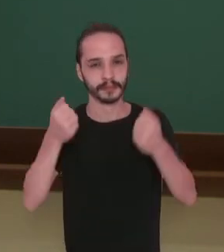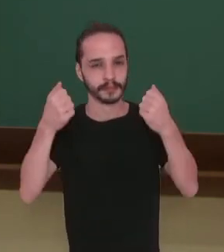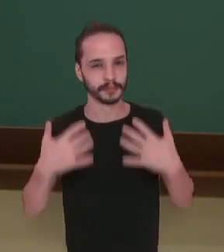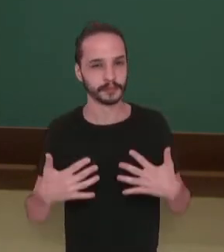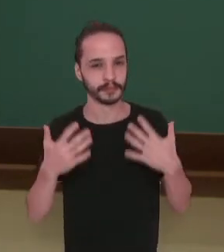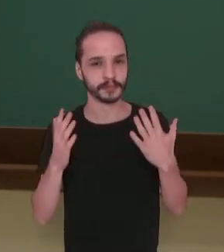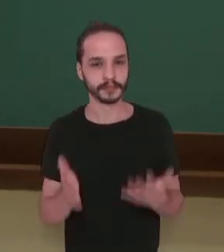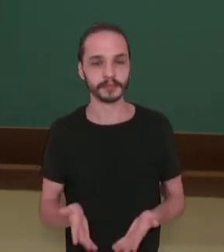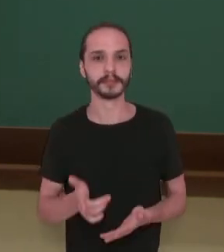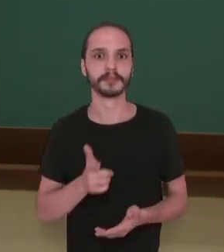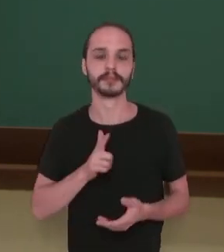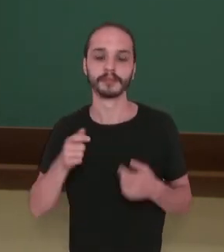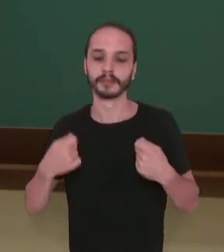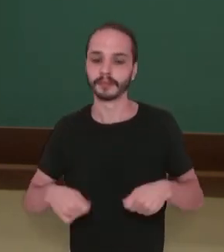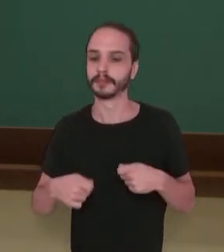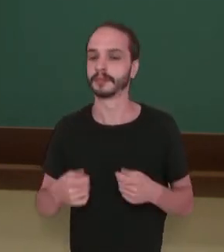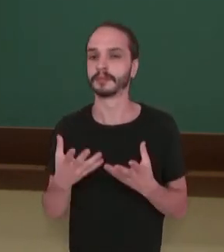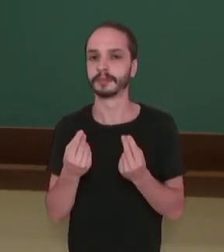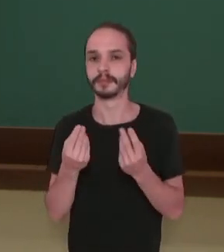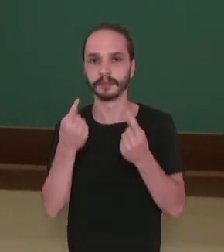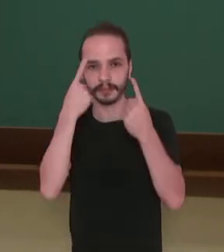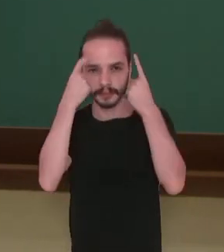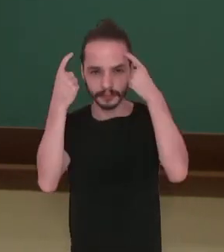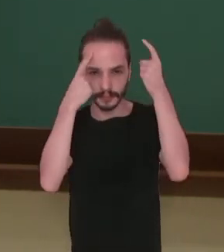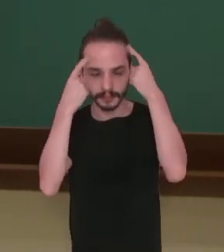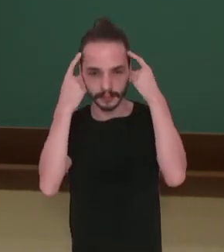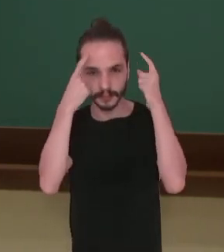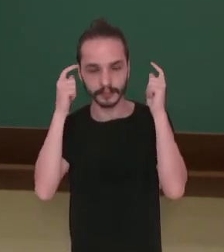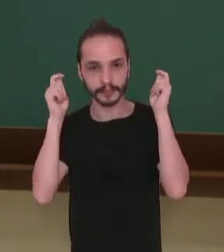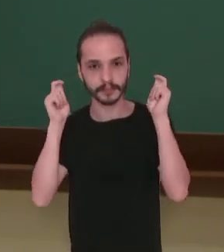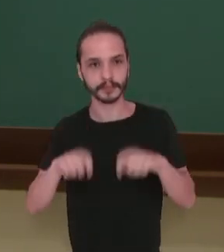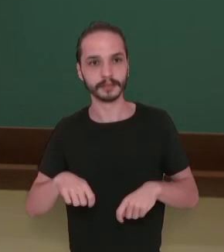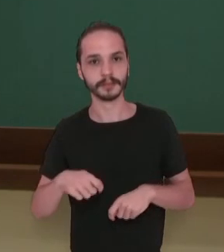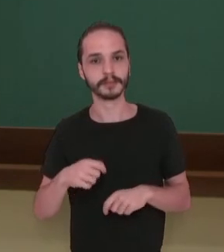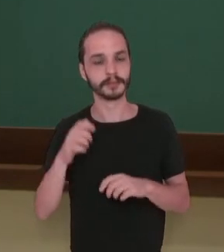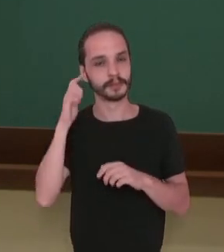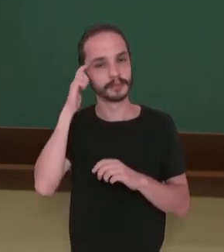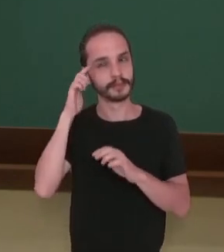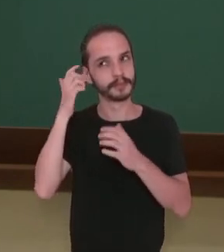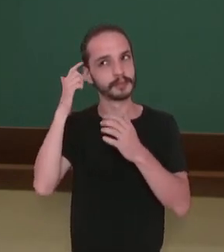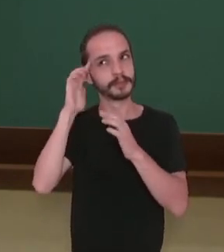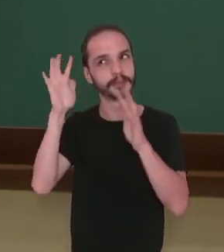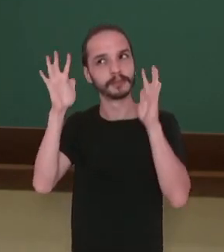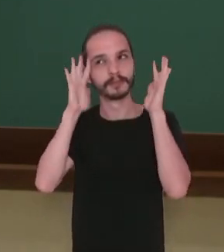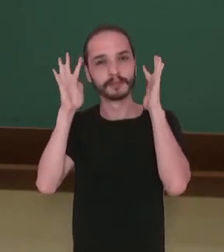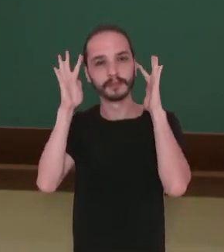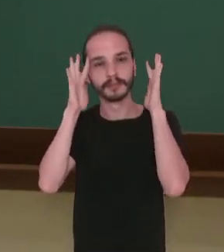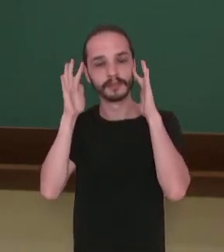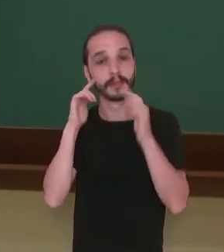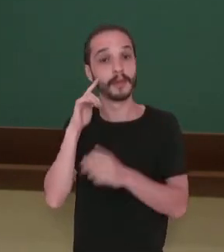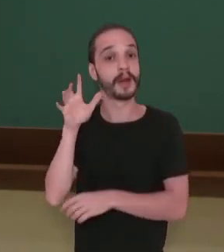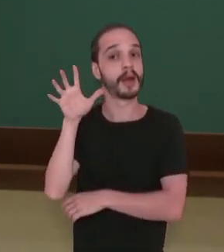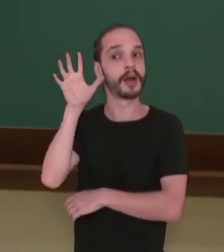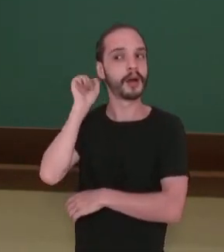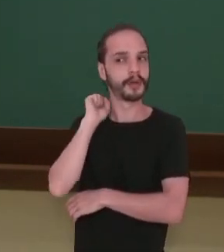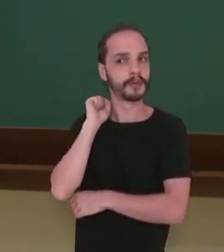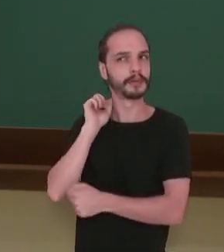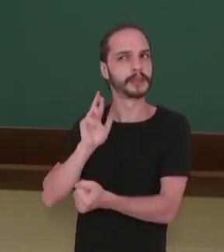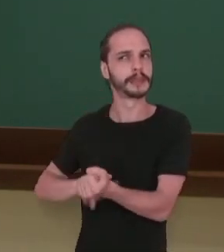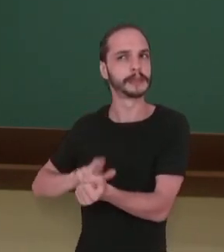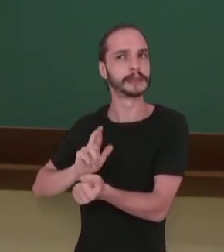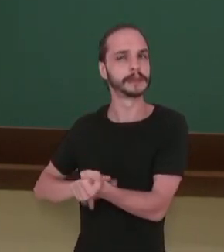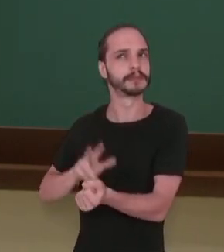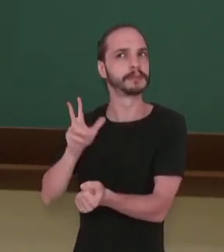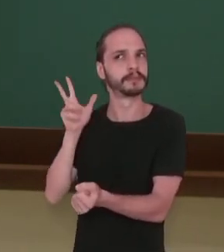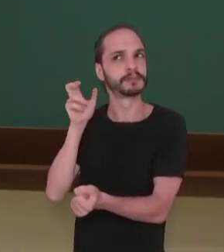né, exige muita criação, produtividade e uma reflexão. Você vai ouvir aquela batida, né?